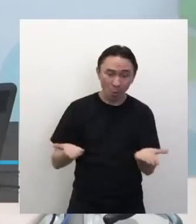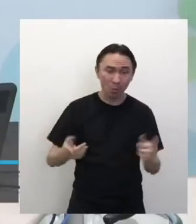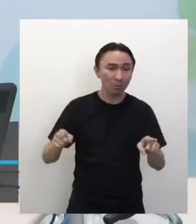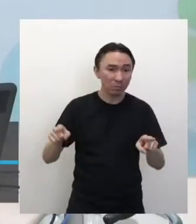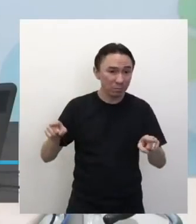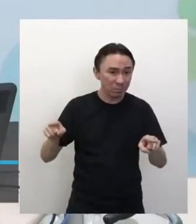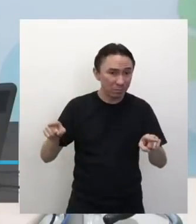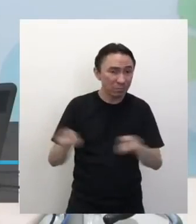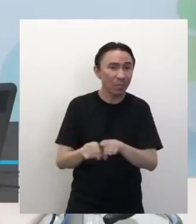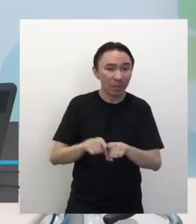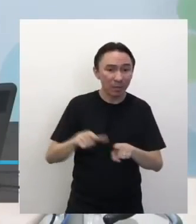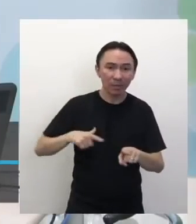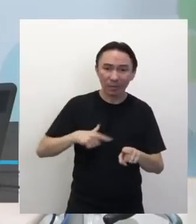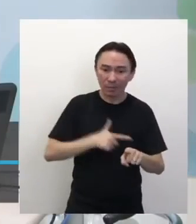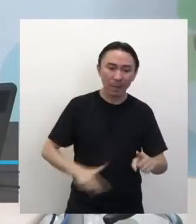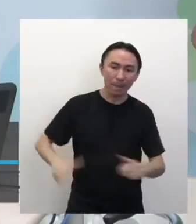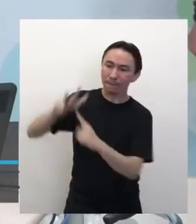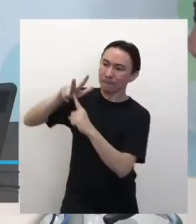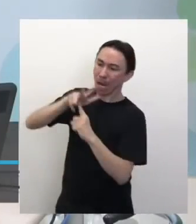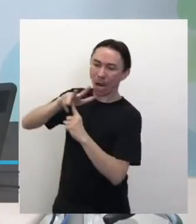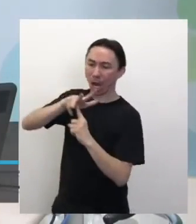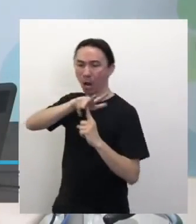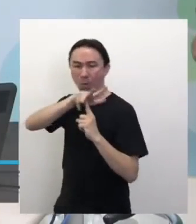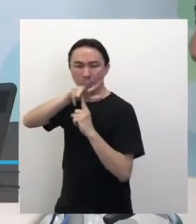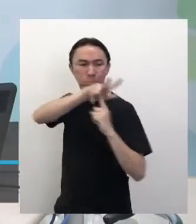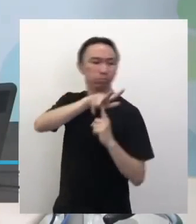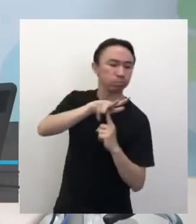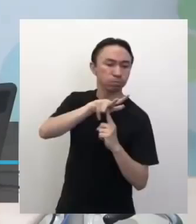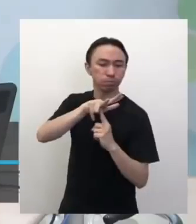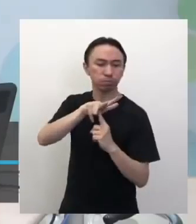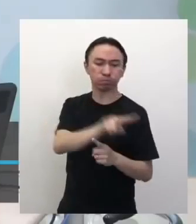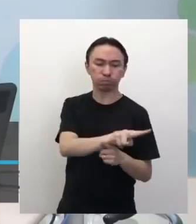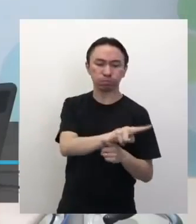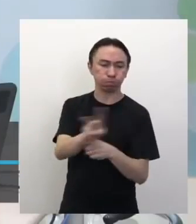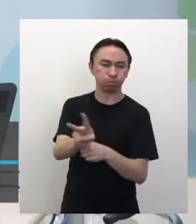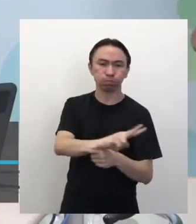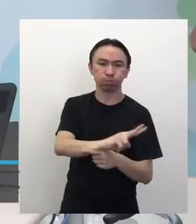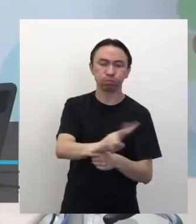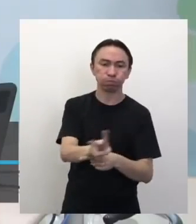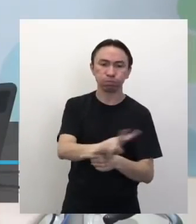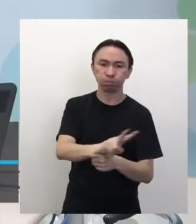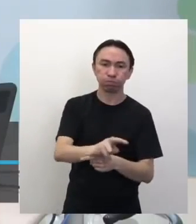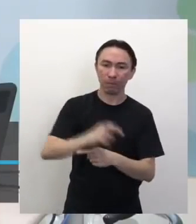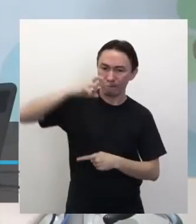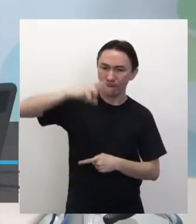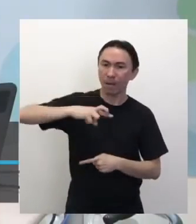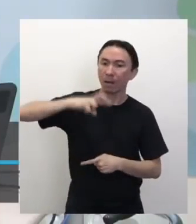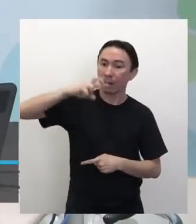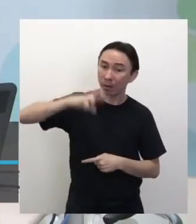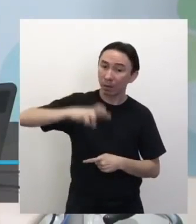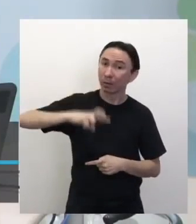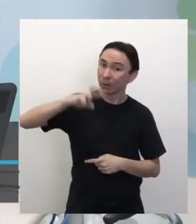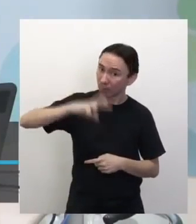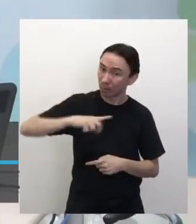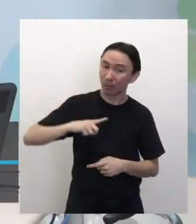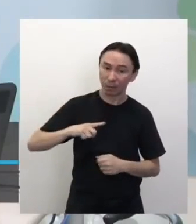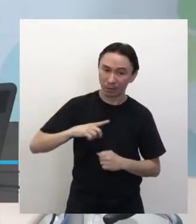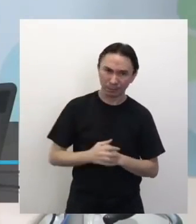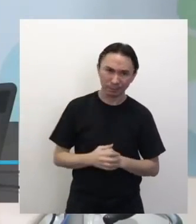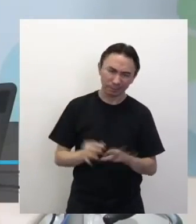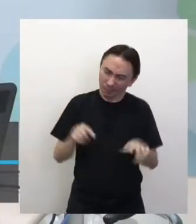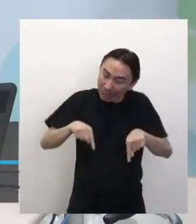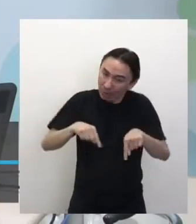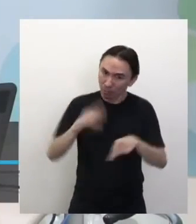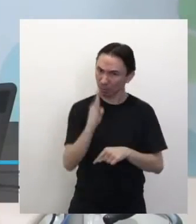orientação e de vigilância. A gente não vê muito aqui nos canais brasileiros, professor Antônio, mas eu estava assistindo num canal